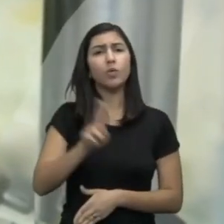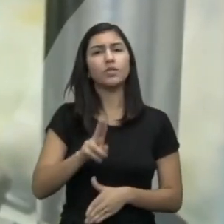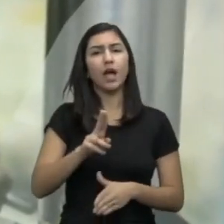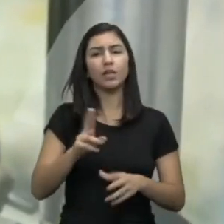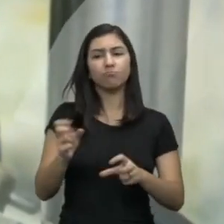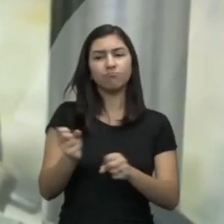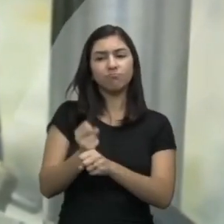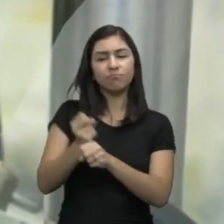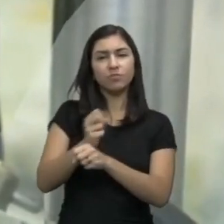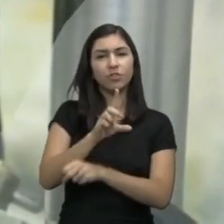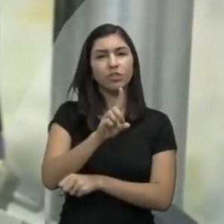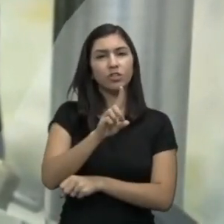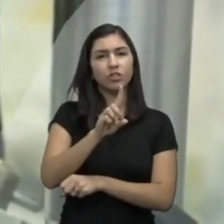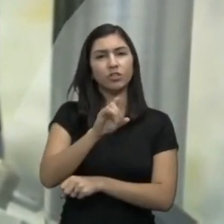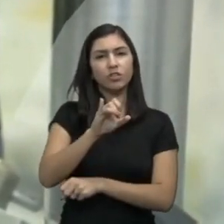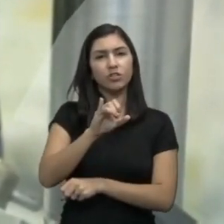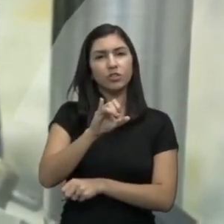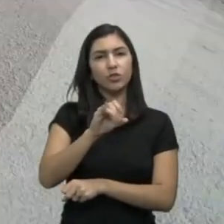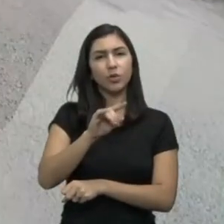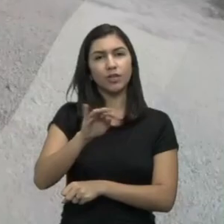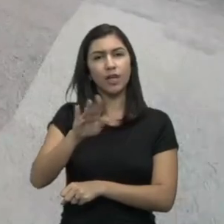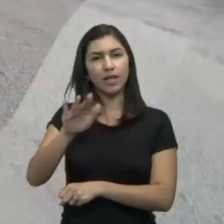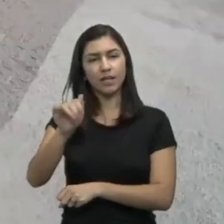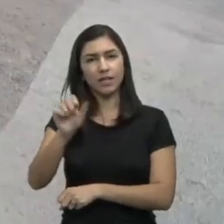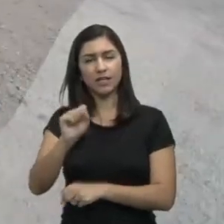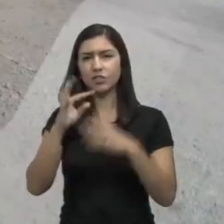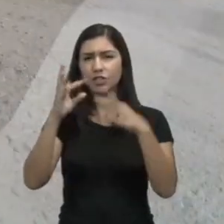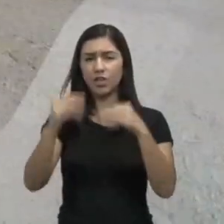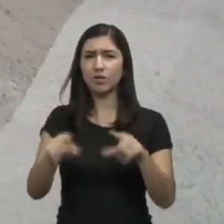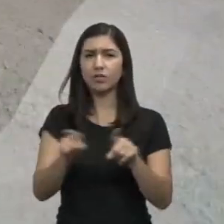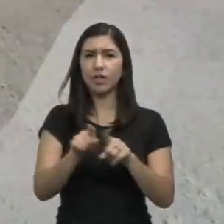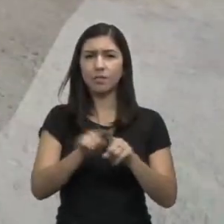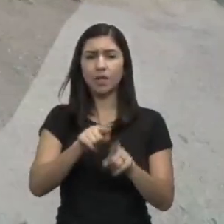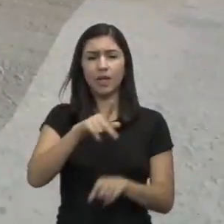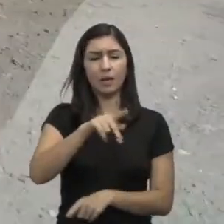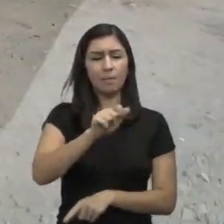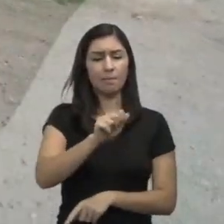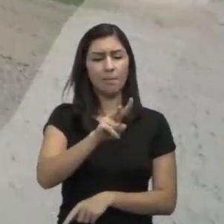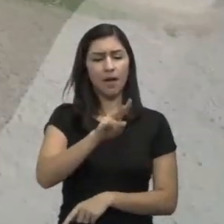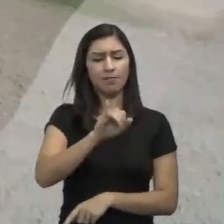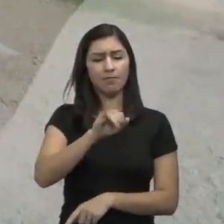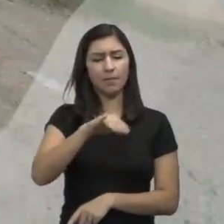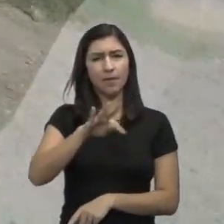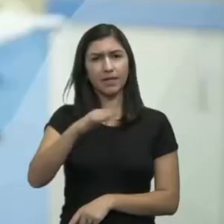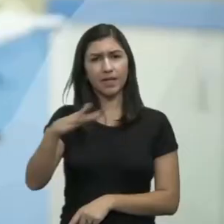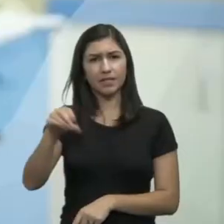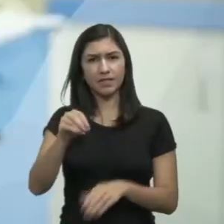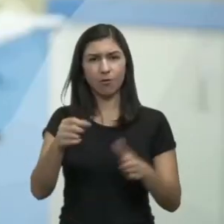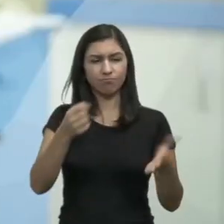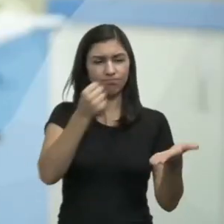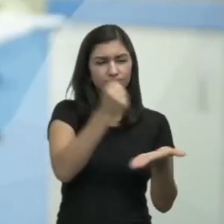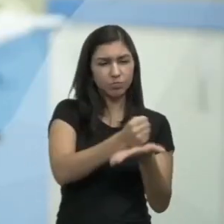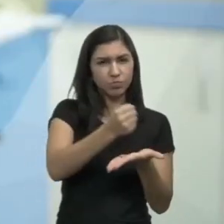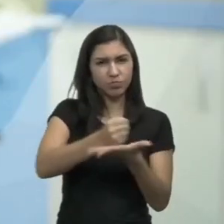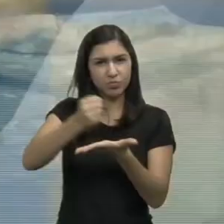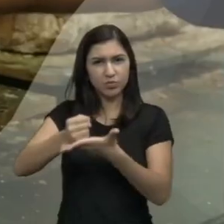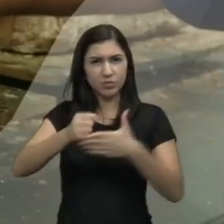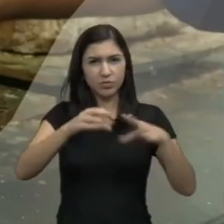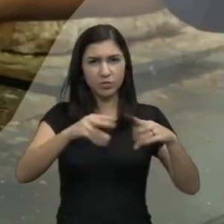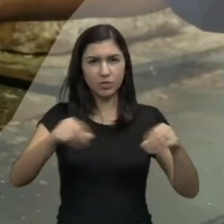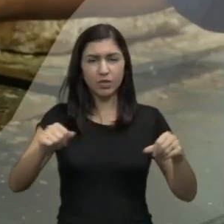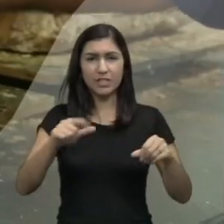obras geotécnicas em geral, podendo ser usados também para obras de pavimentação em alguns casos. Se existir algum tipo